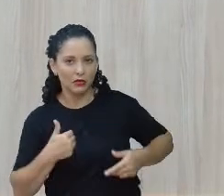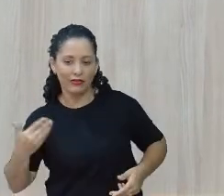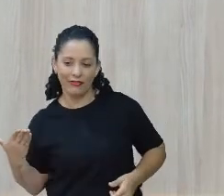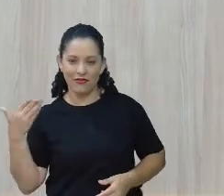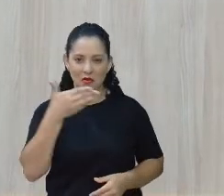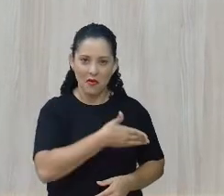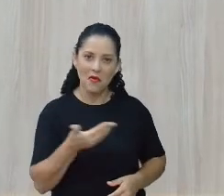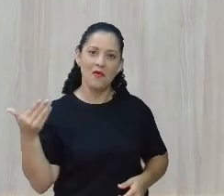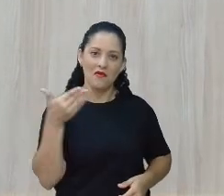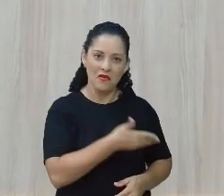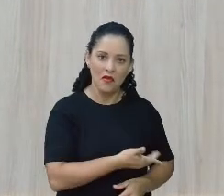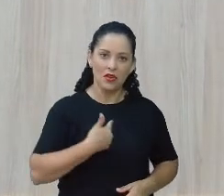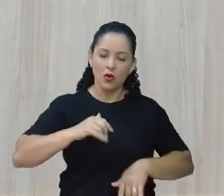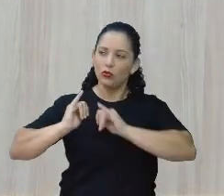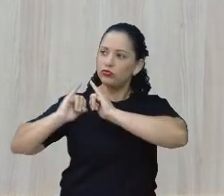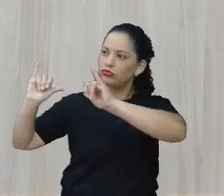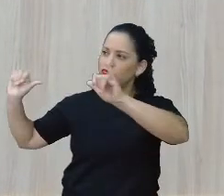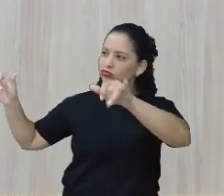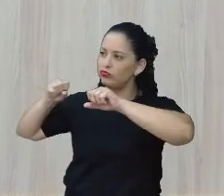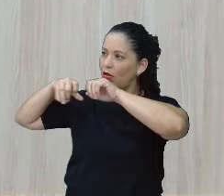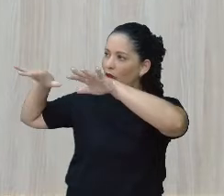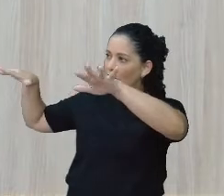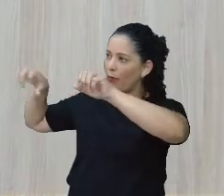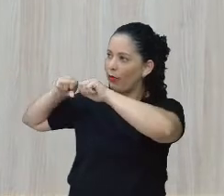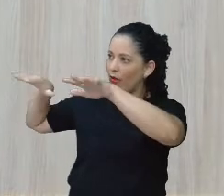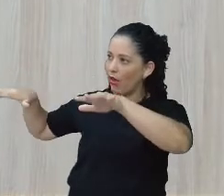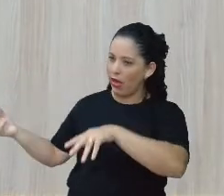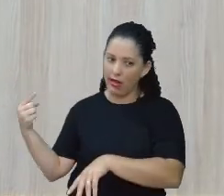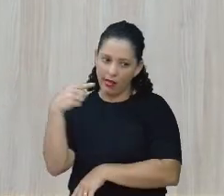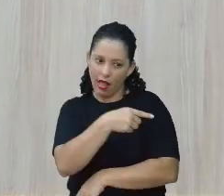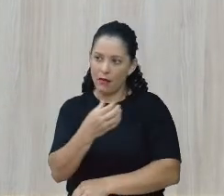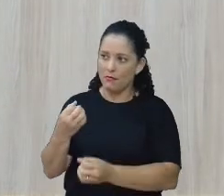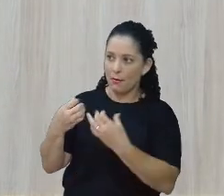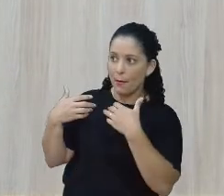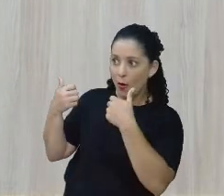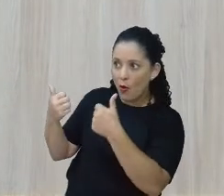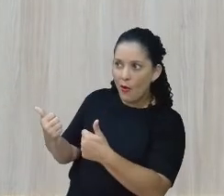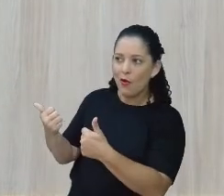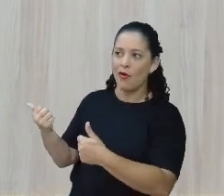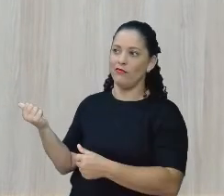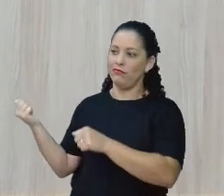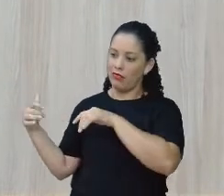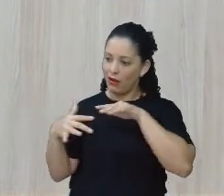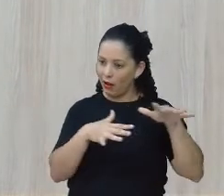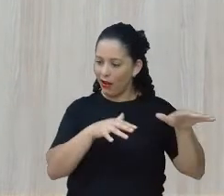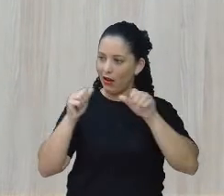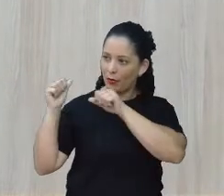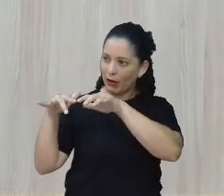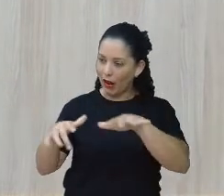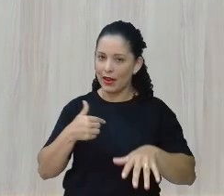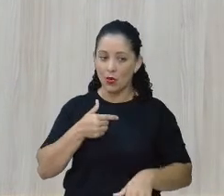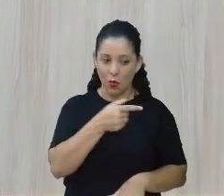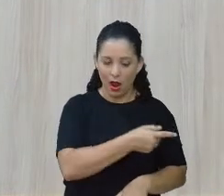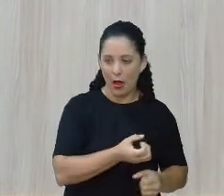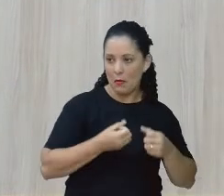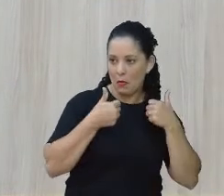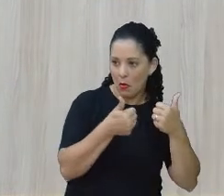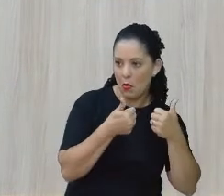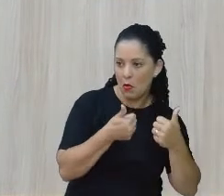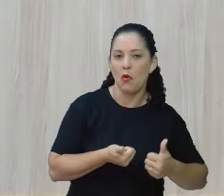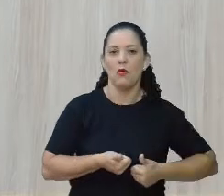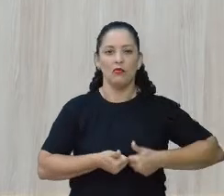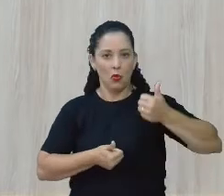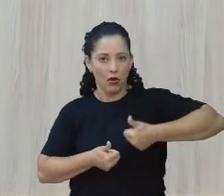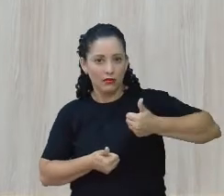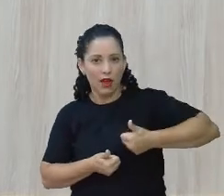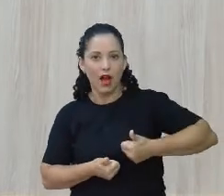eu propague isso com as pessoas do meu convívio, com o meu círculo social. Então, se eu sei que eu sou bem atendido aqui, muito provavelmente o